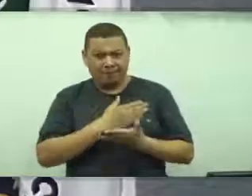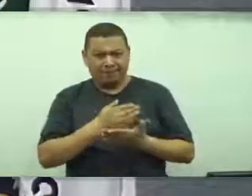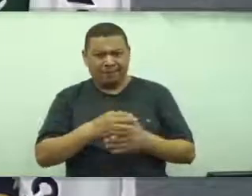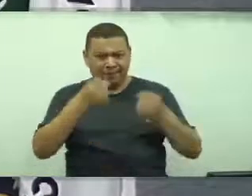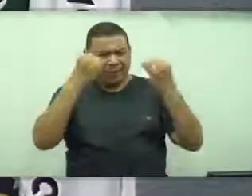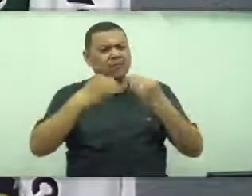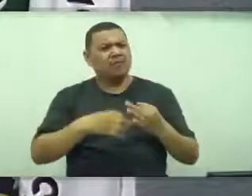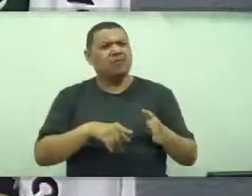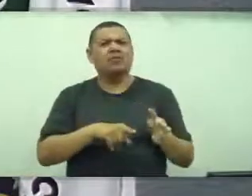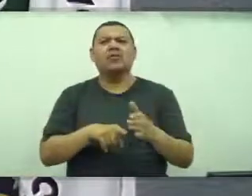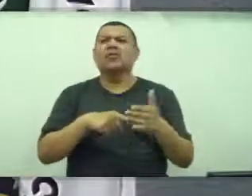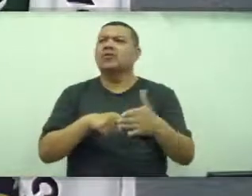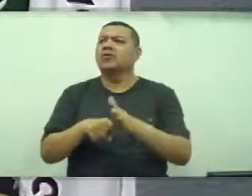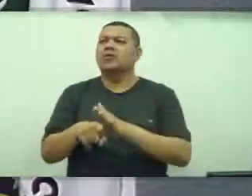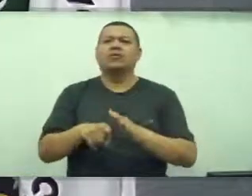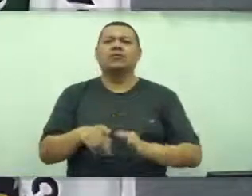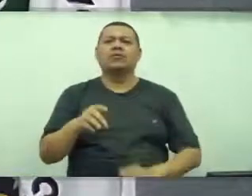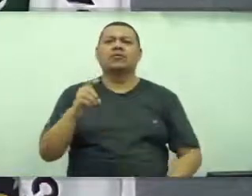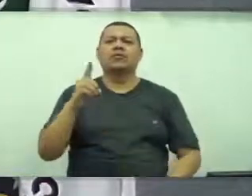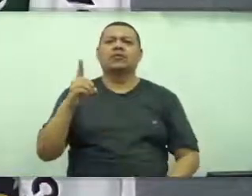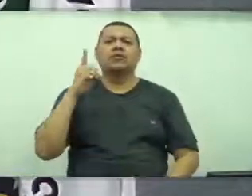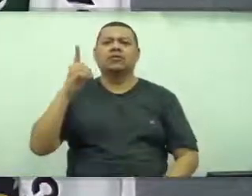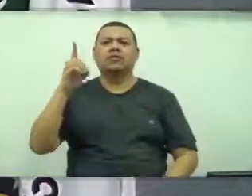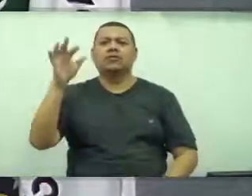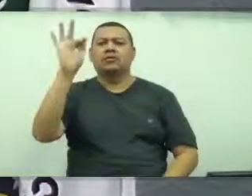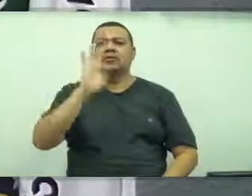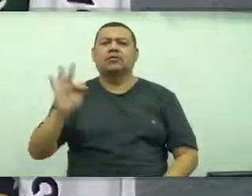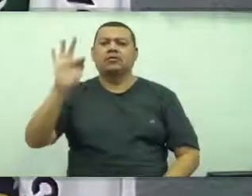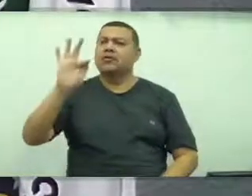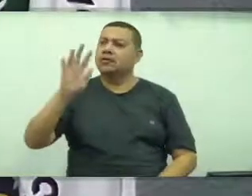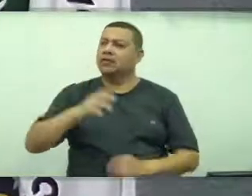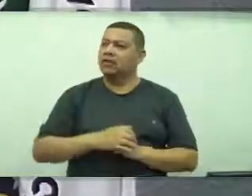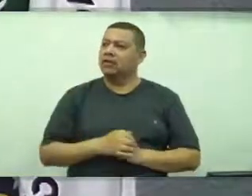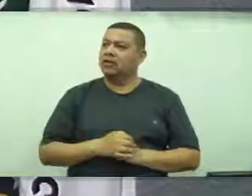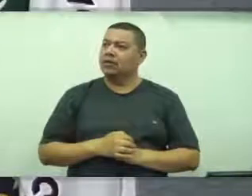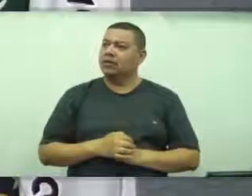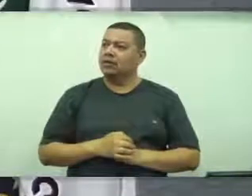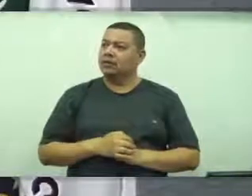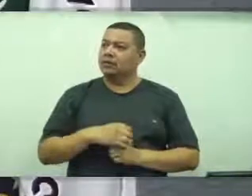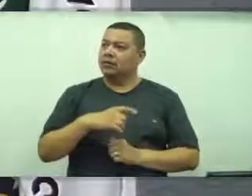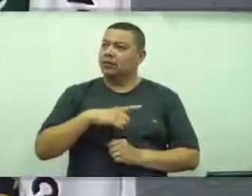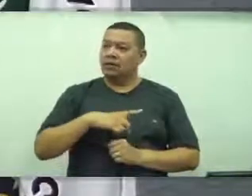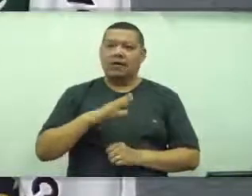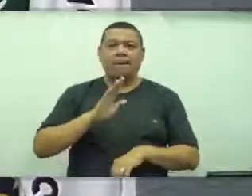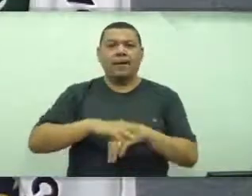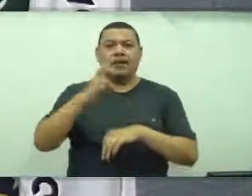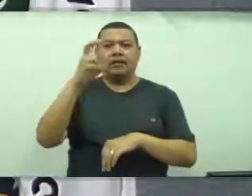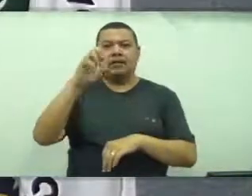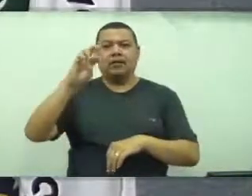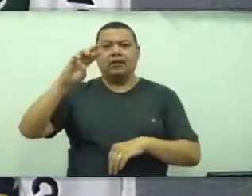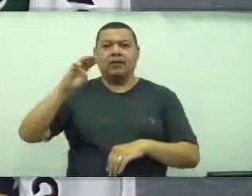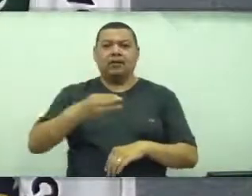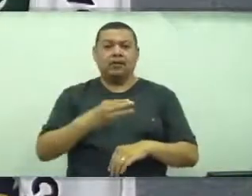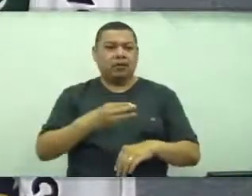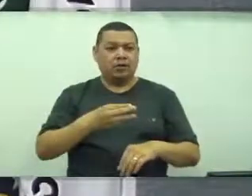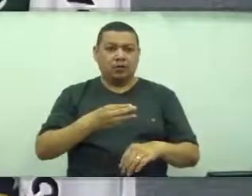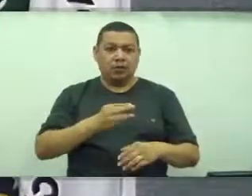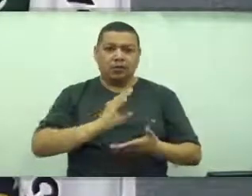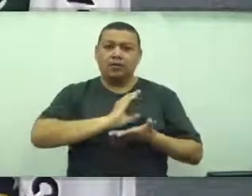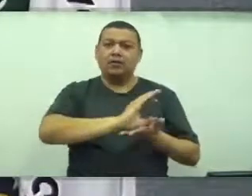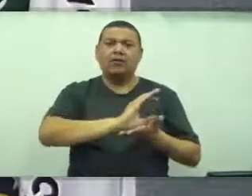que uma deputada federal do município de Cacoal disse que tem mais de 50 milhões investidos no município de Cacoal e ele não viu esse